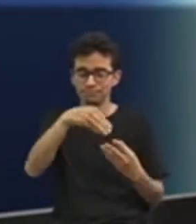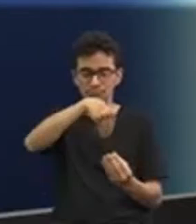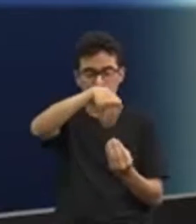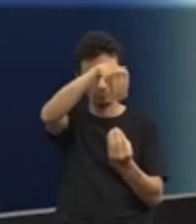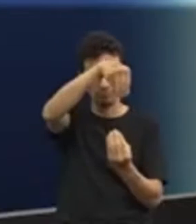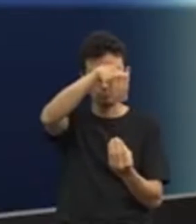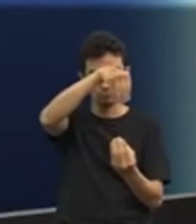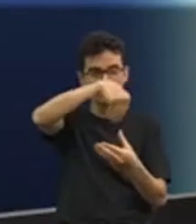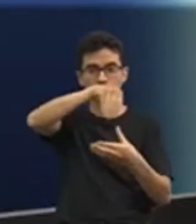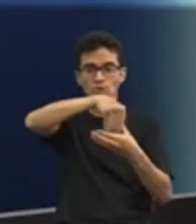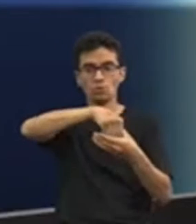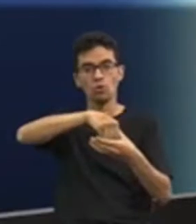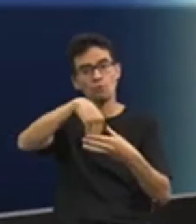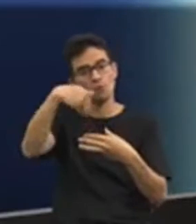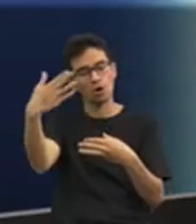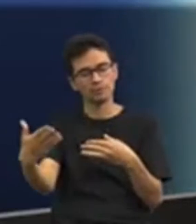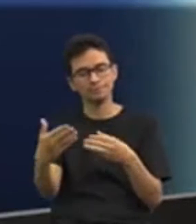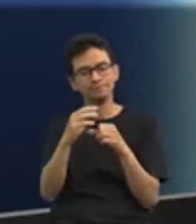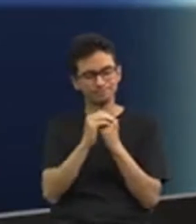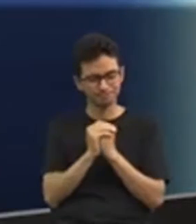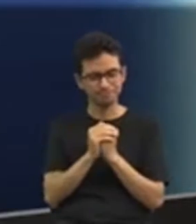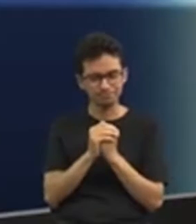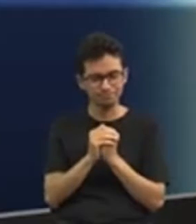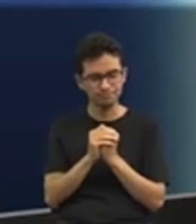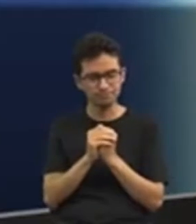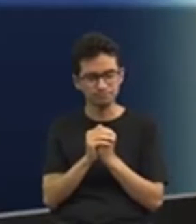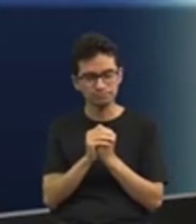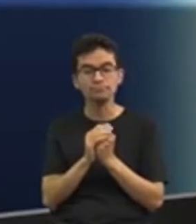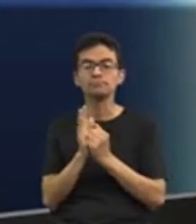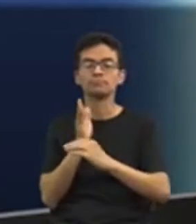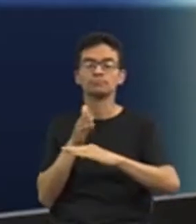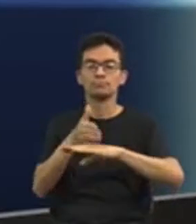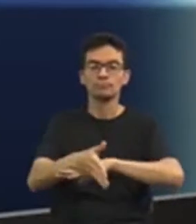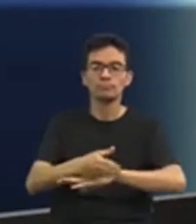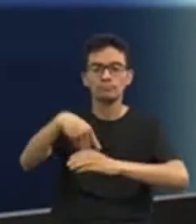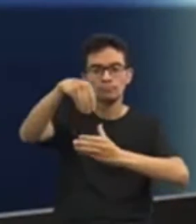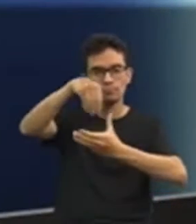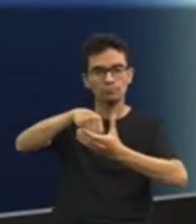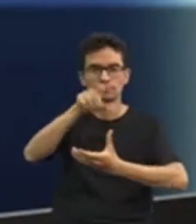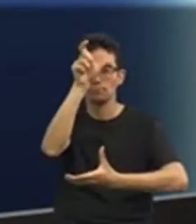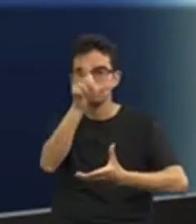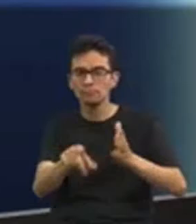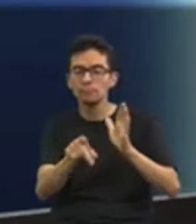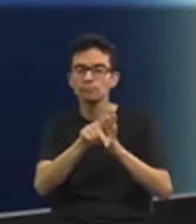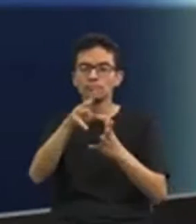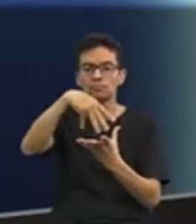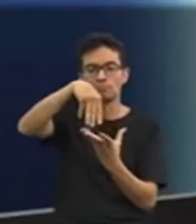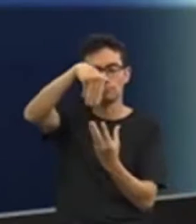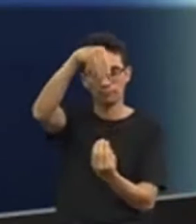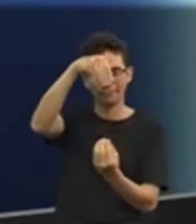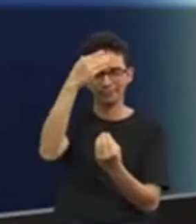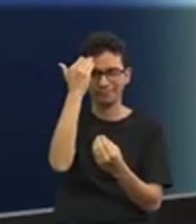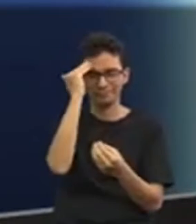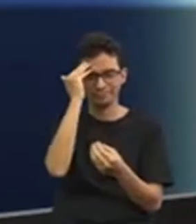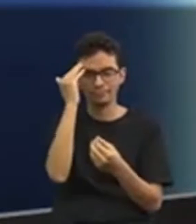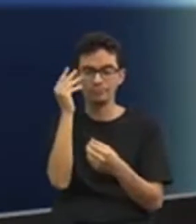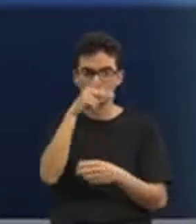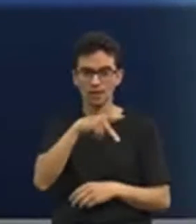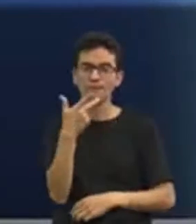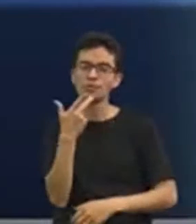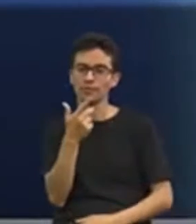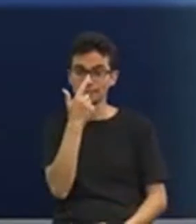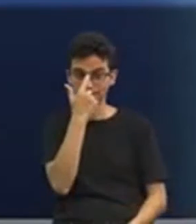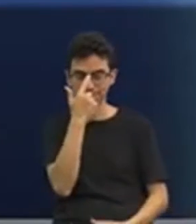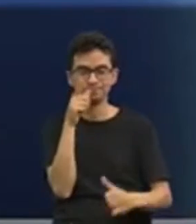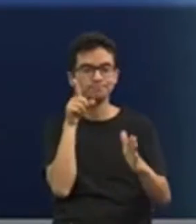almas um homem exterior e uma alma nesse instante ele tá indo para o seu lado interior tá bom portanto a questão pede